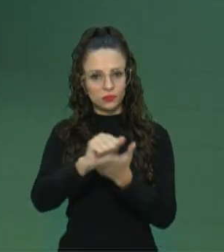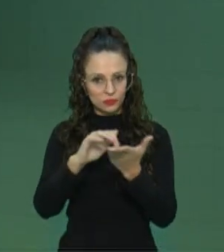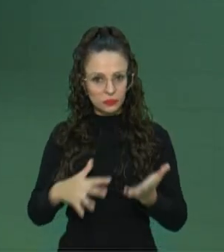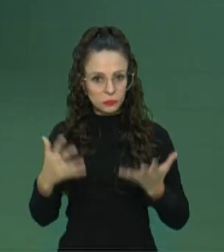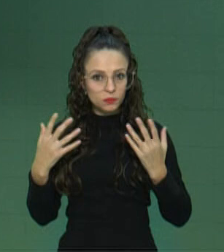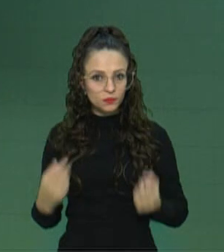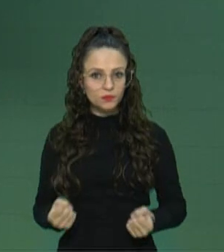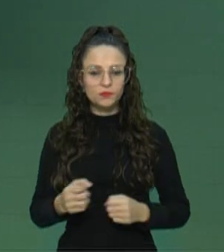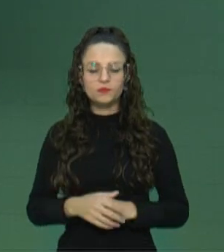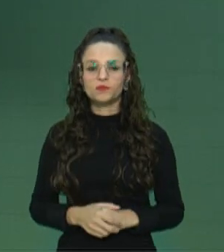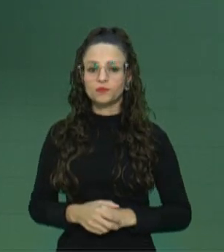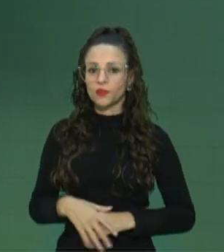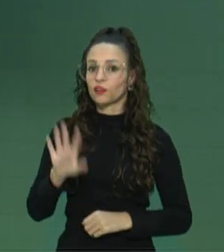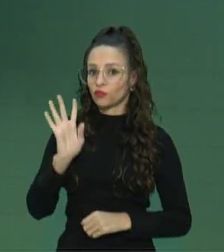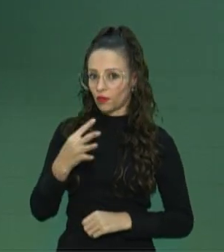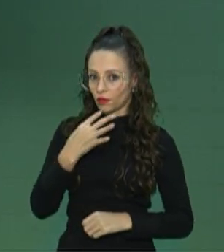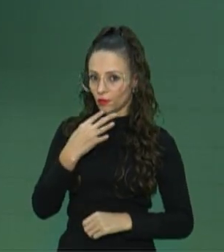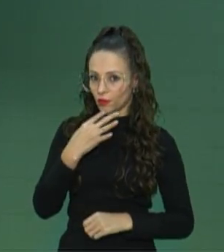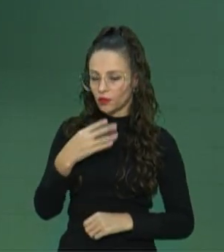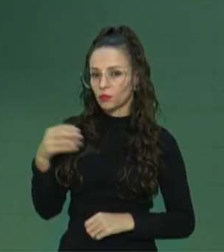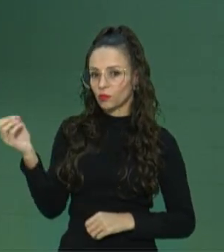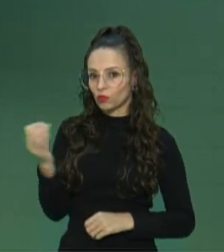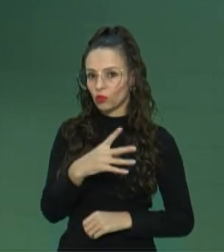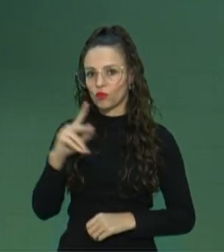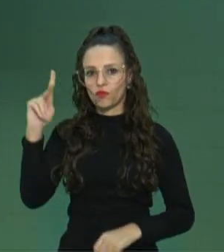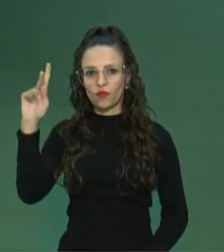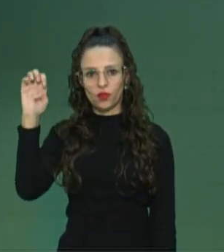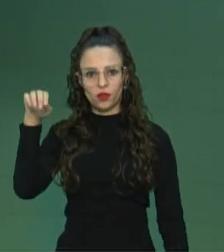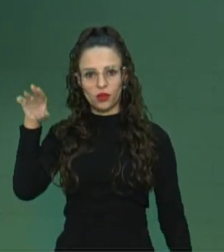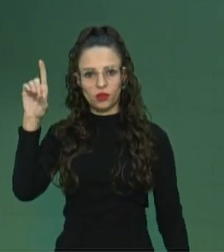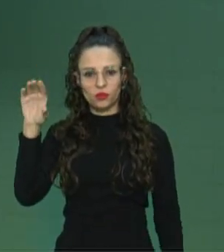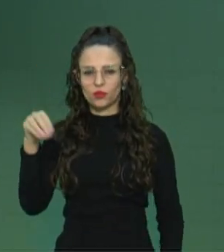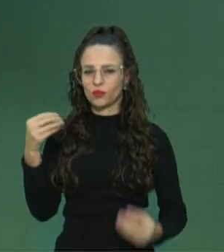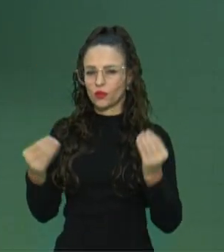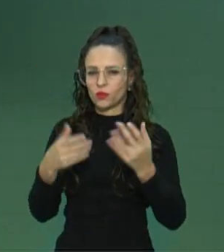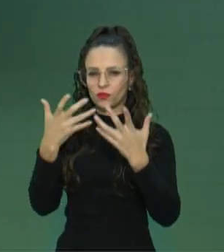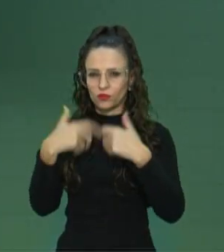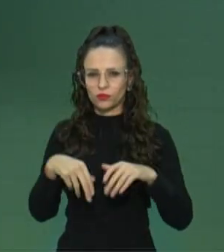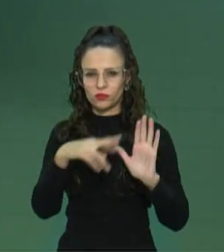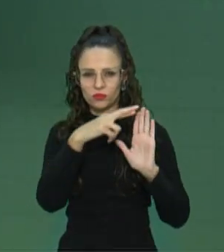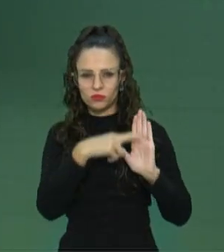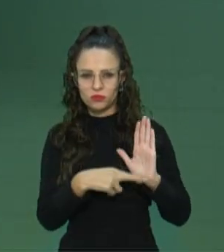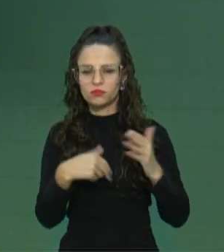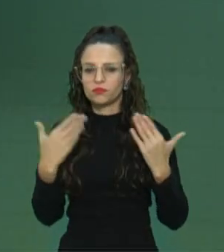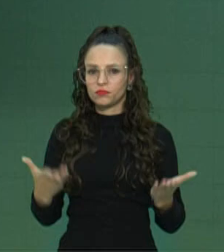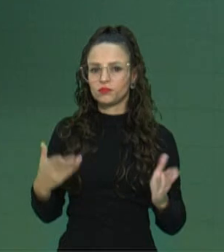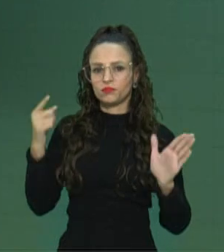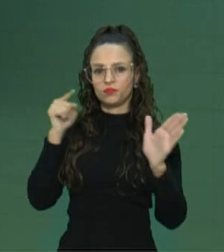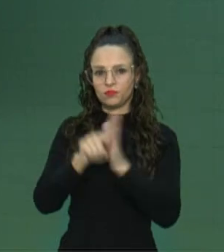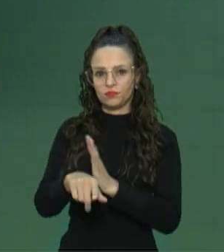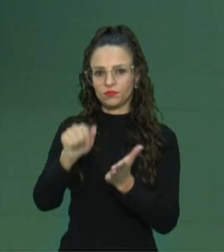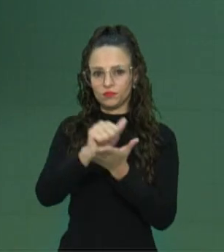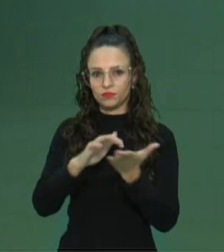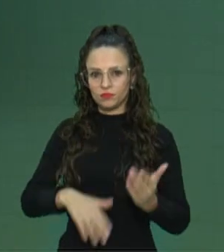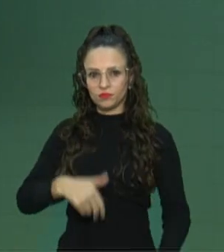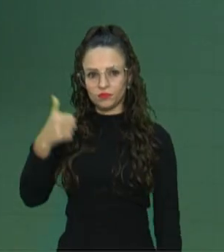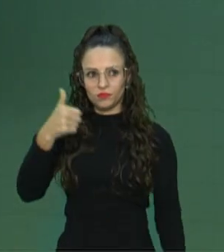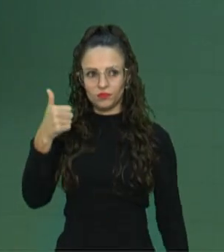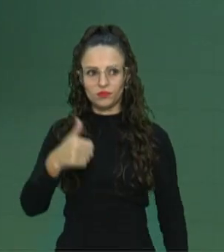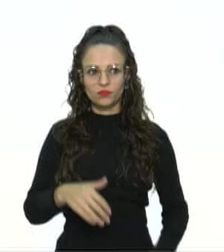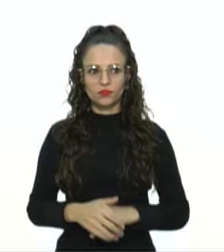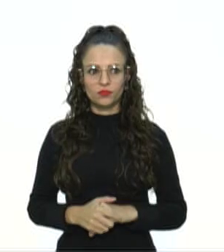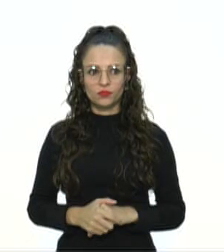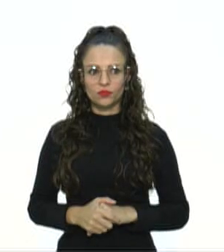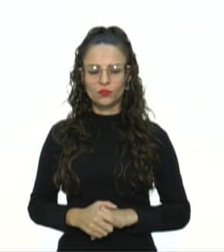então? Conhecemos a modalidade nova, vimos como que funciona a modalidade. Temos a nossa primeira atividade do dia que fala o seguinte,